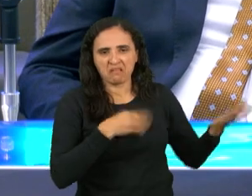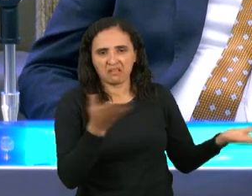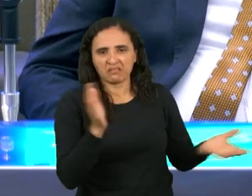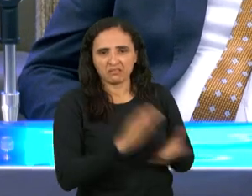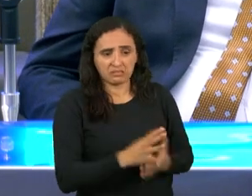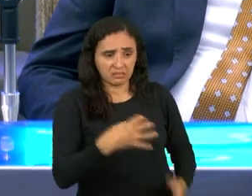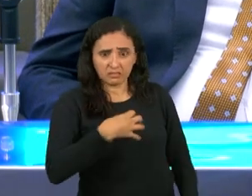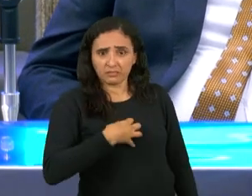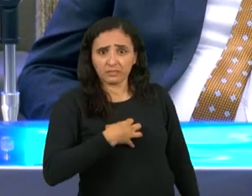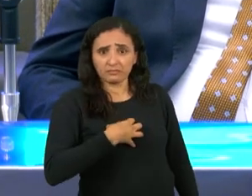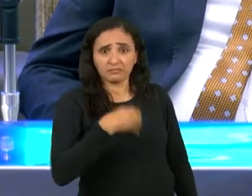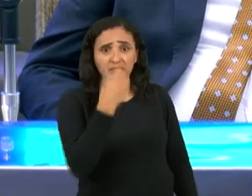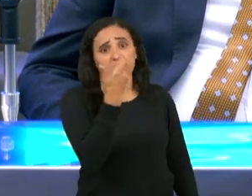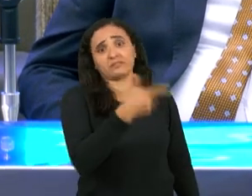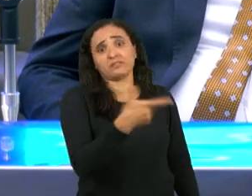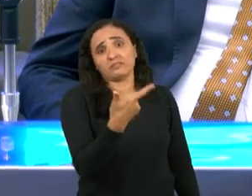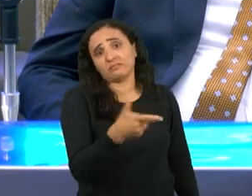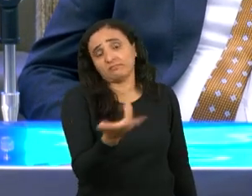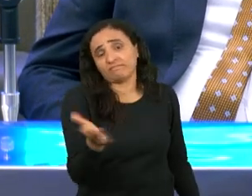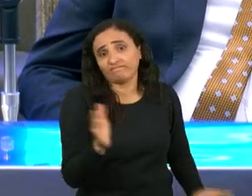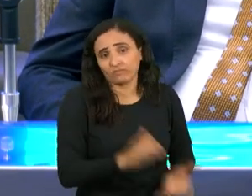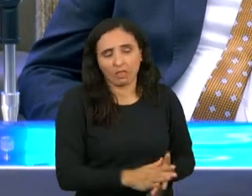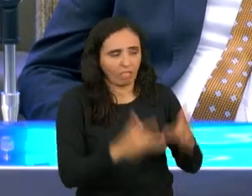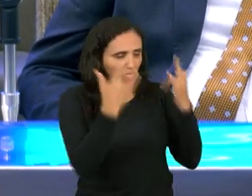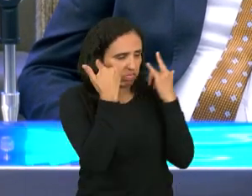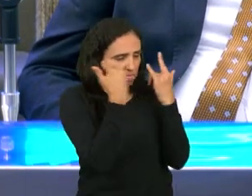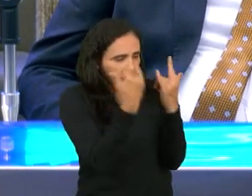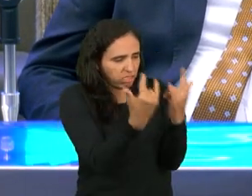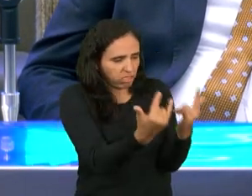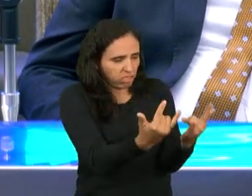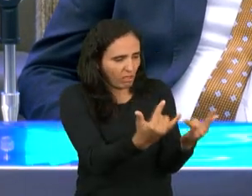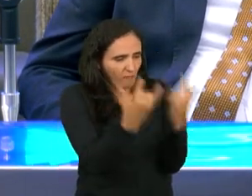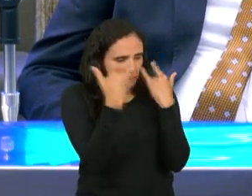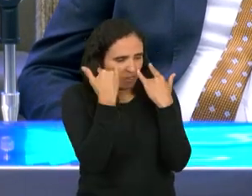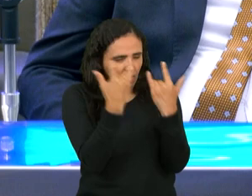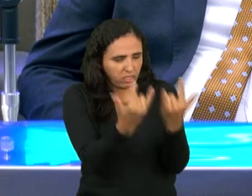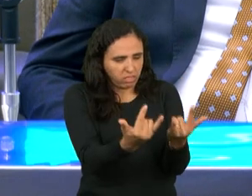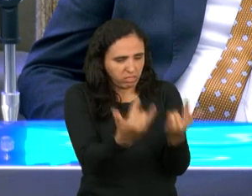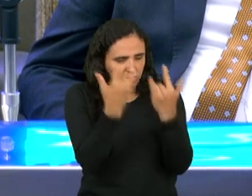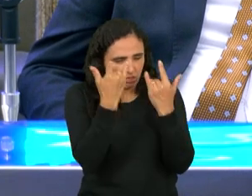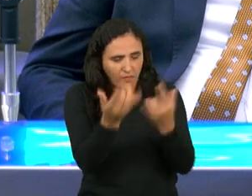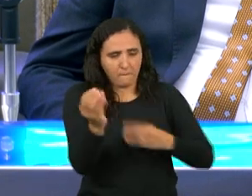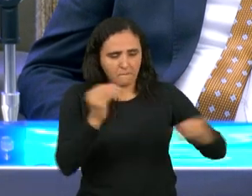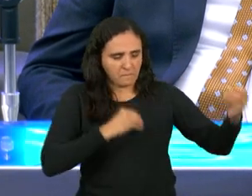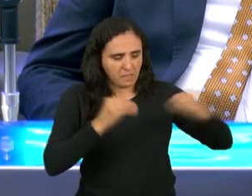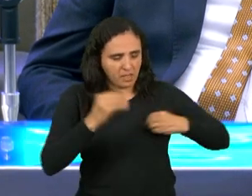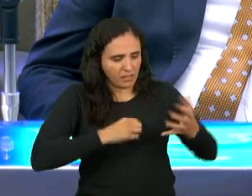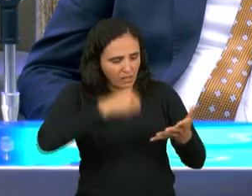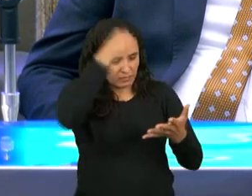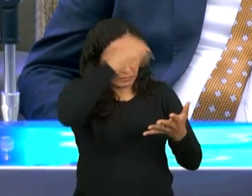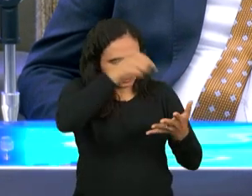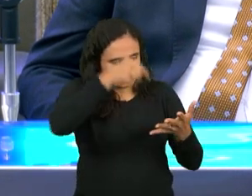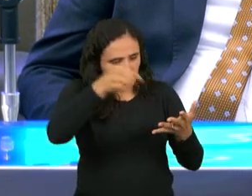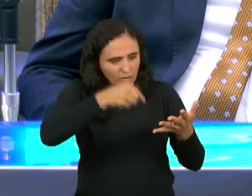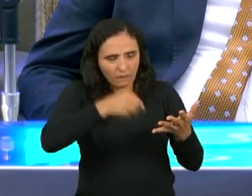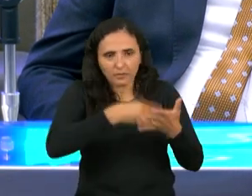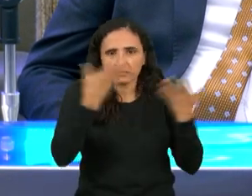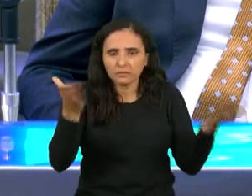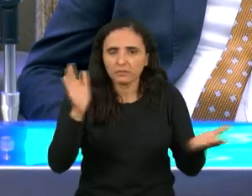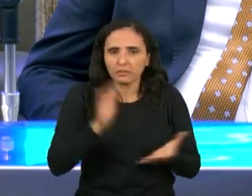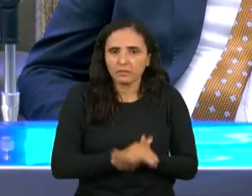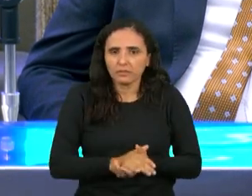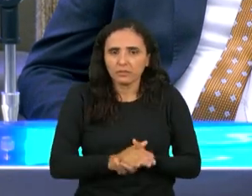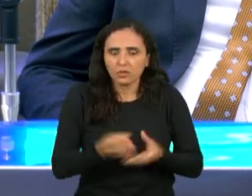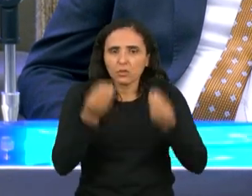sentimento se entregaram aqui a dissolução ao pecado para